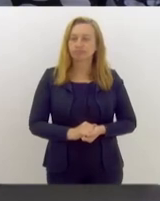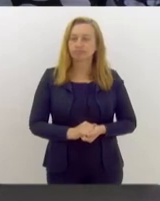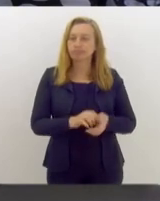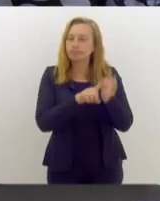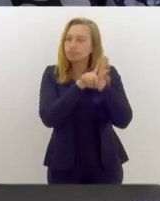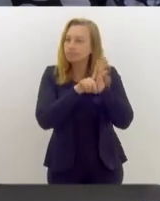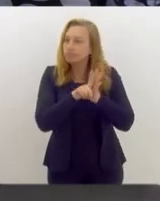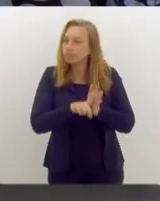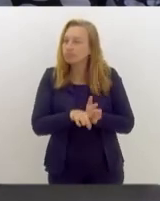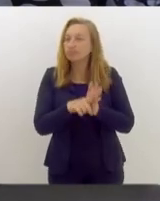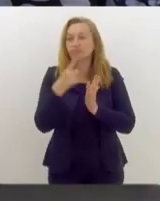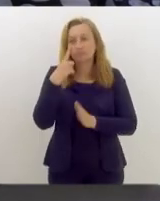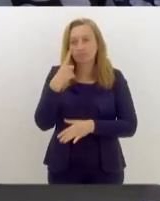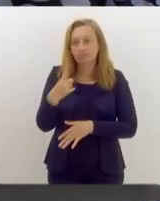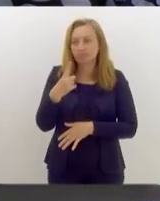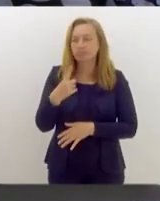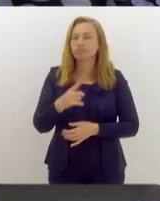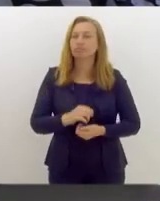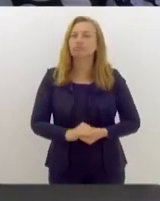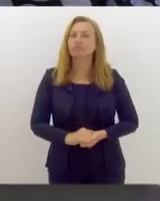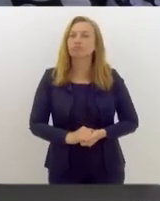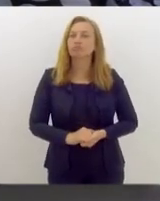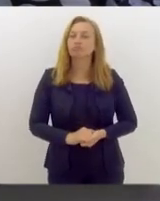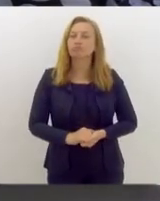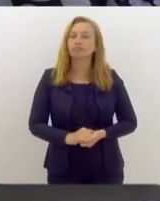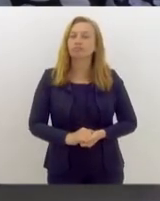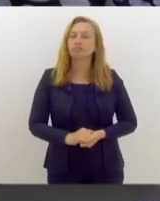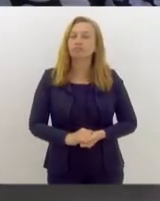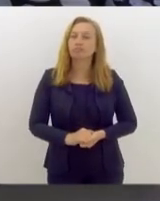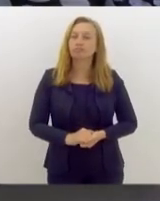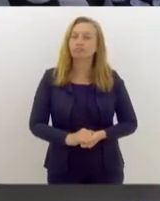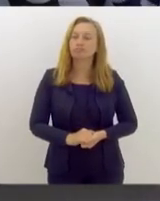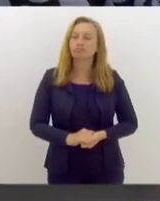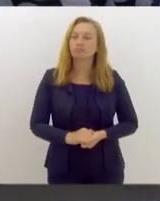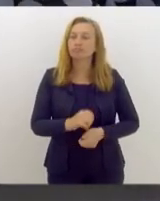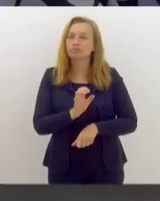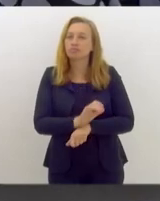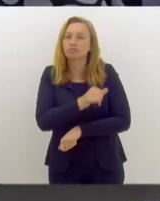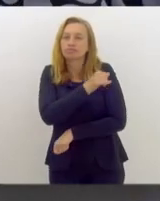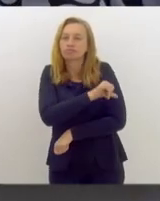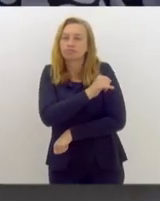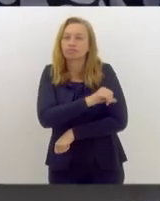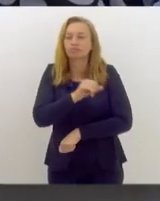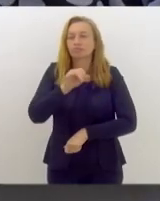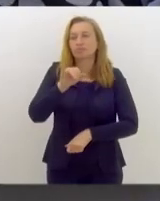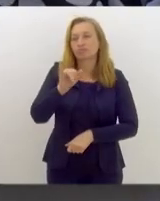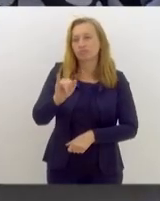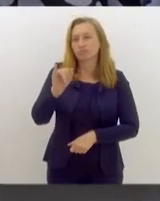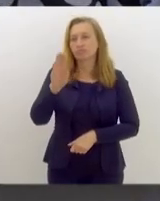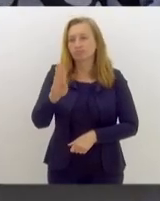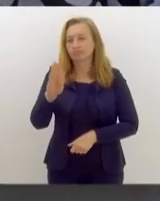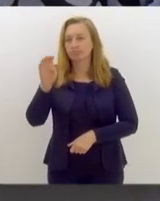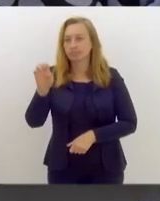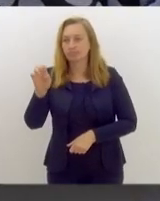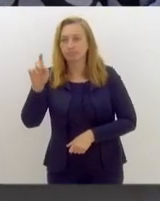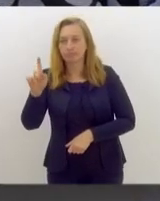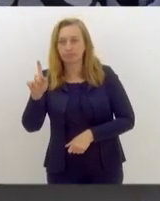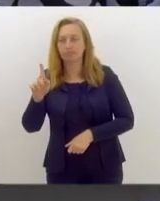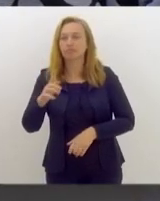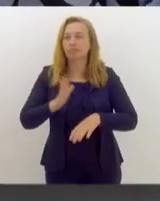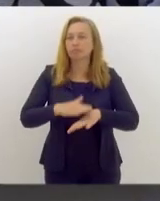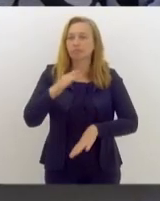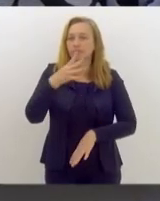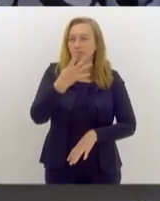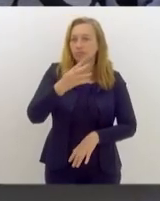levantamento onde a gente vê que, contraditoriamente, ao mesmo tempo em que no Estado do Rio de Janeiro, segundo o IBGE, temos mais de 4 milhões de